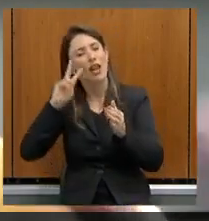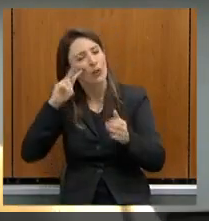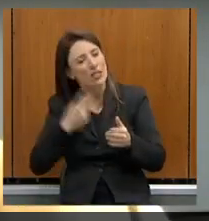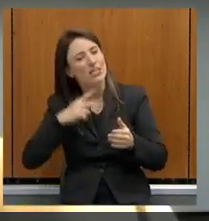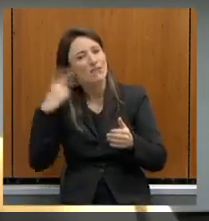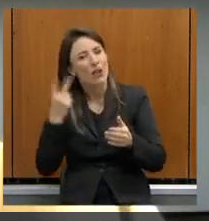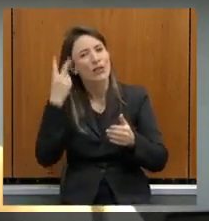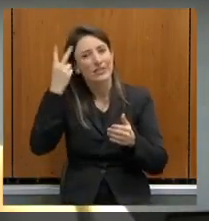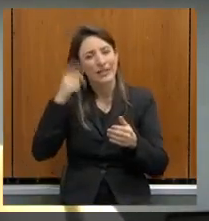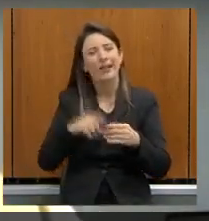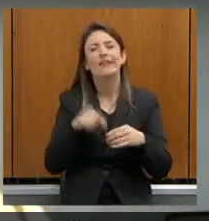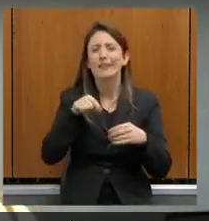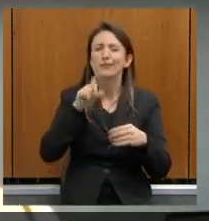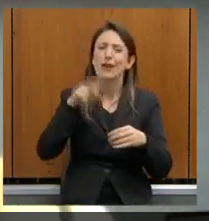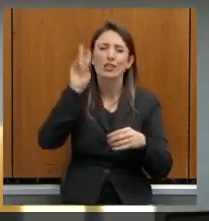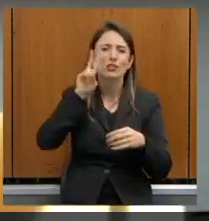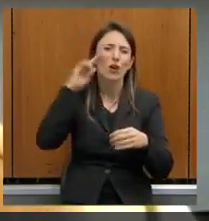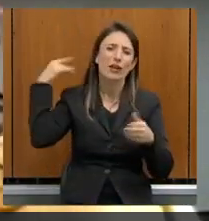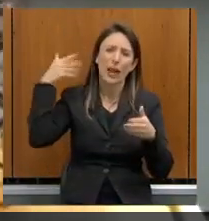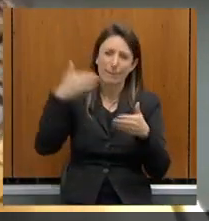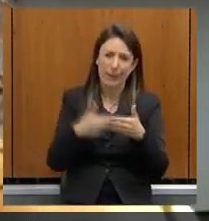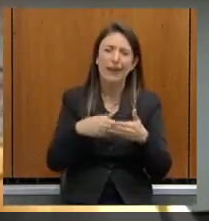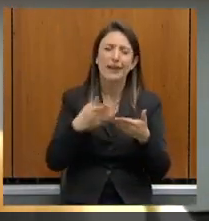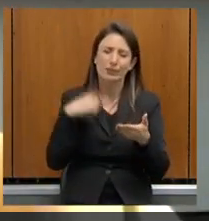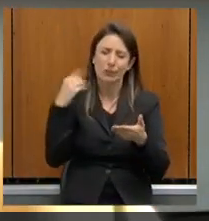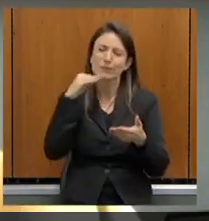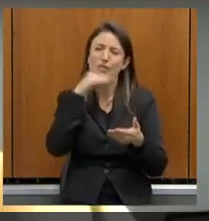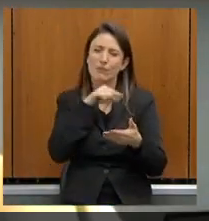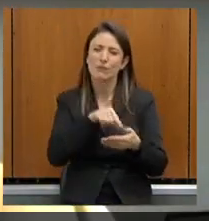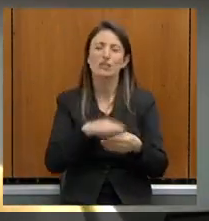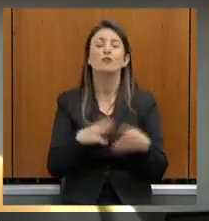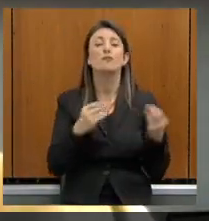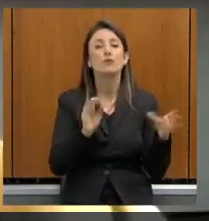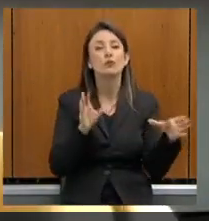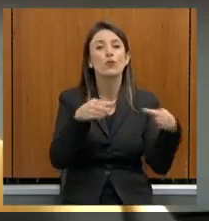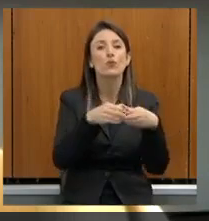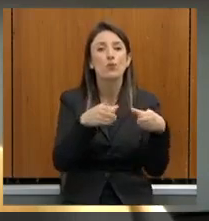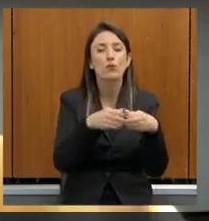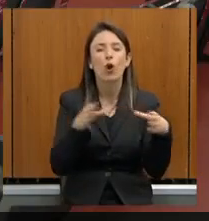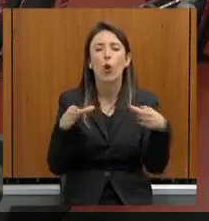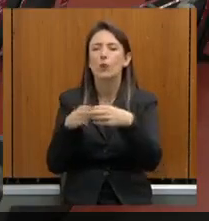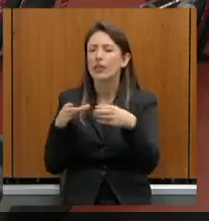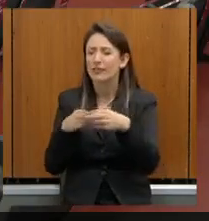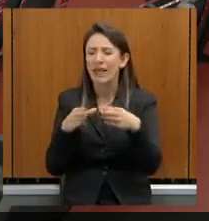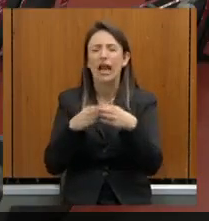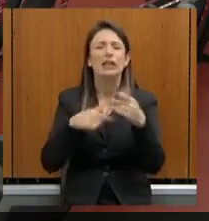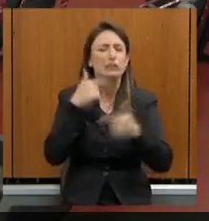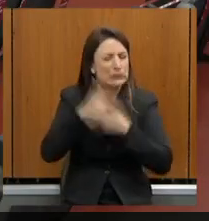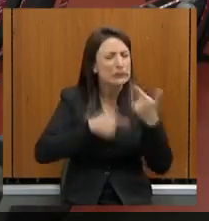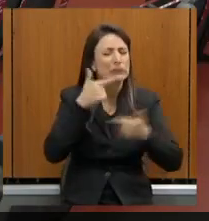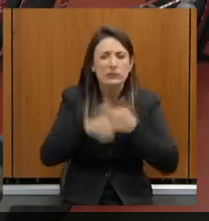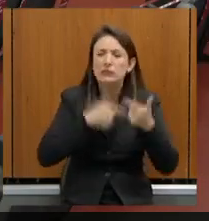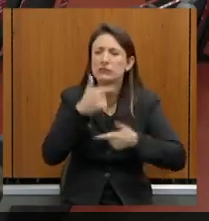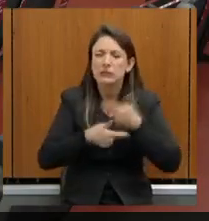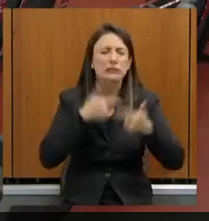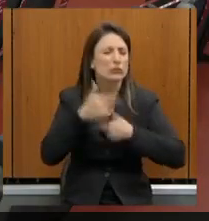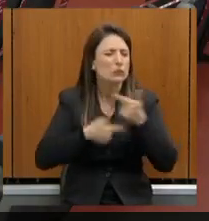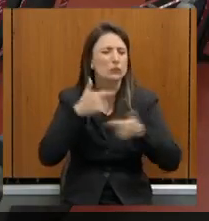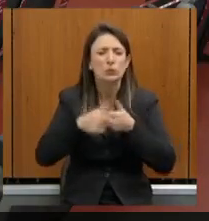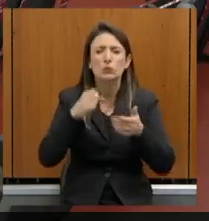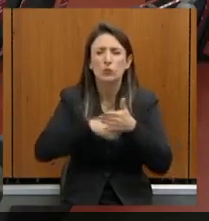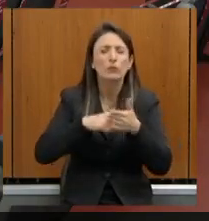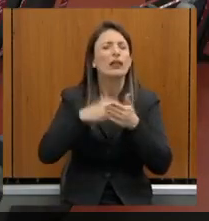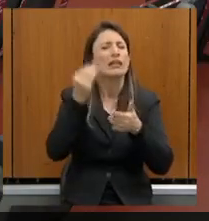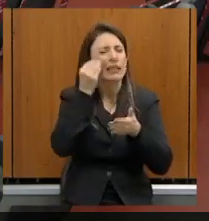Historicamente, foi o que a gente vem acompanhando. Muitos grupos, muitas comunidades a duras penas para manter viva na memória sua